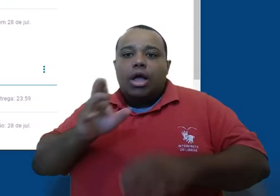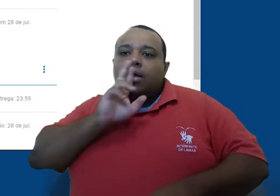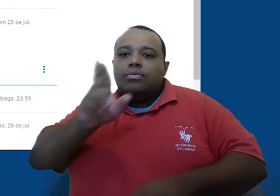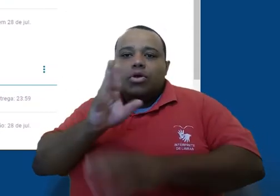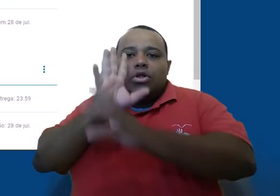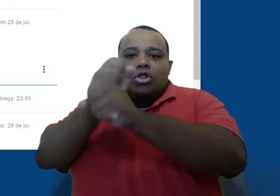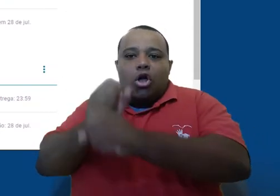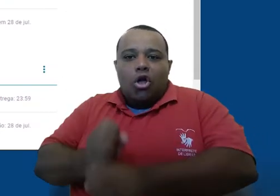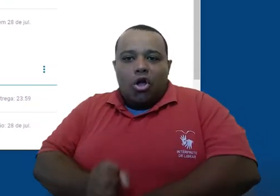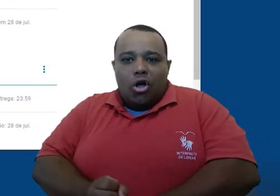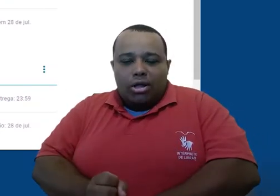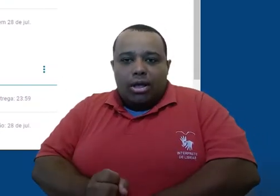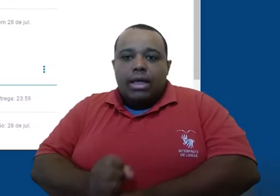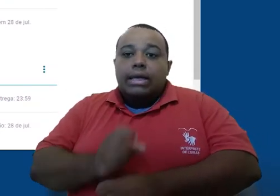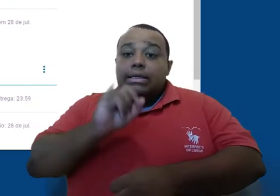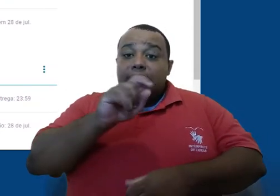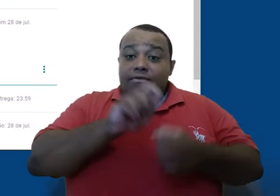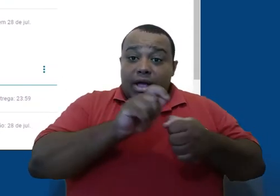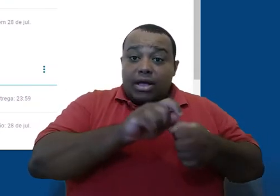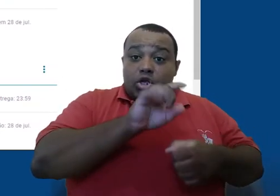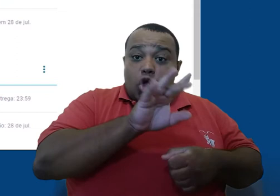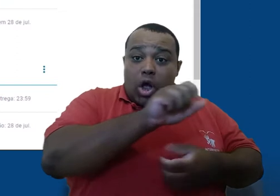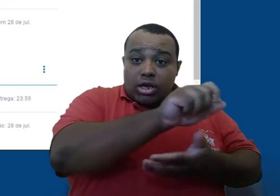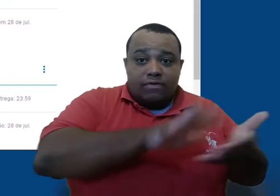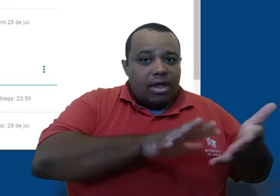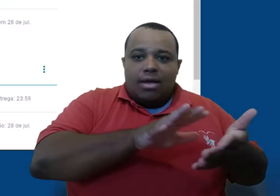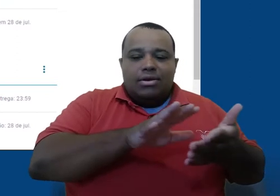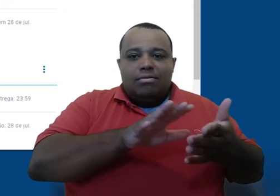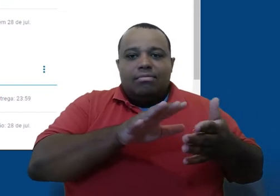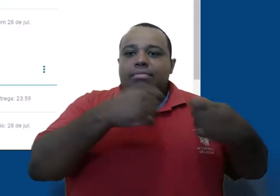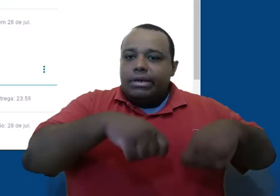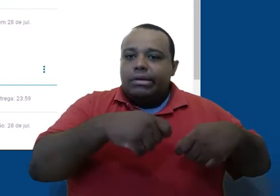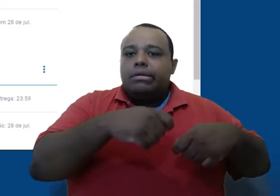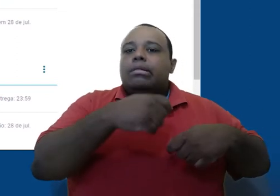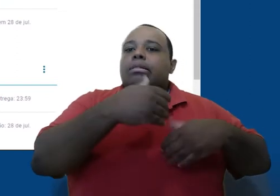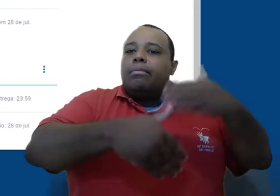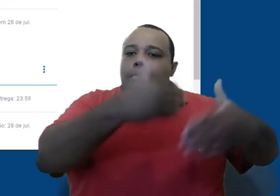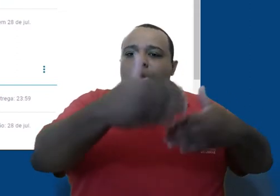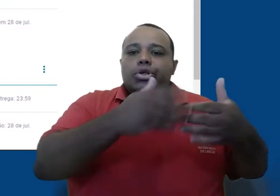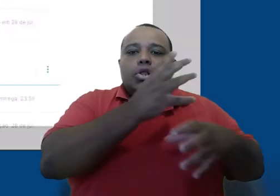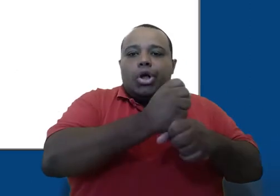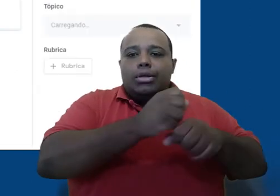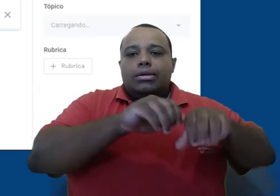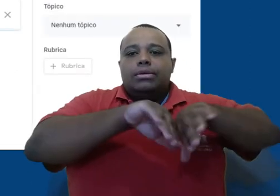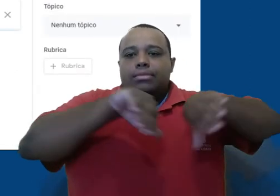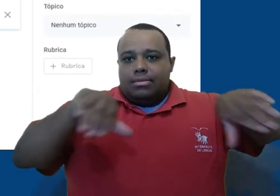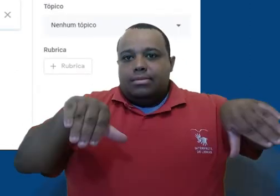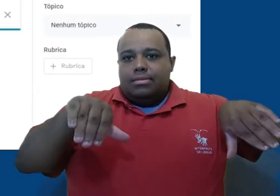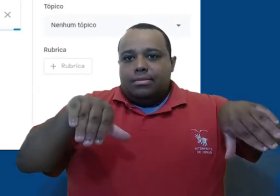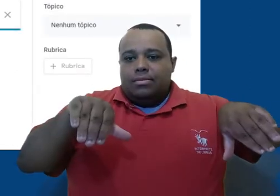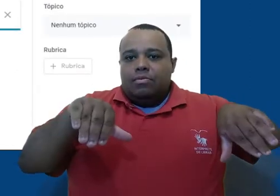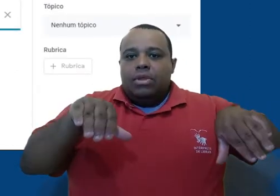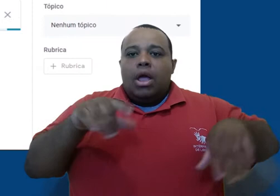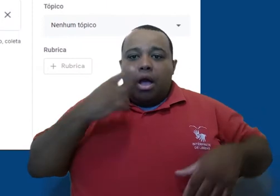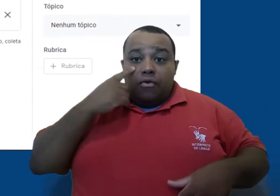clãs enquanto formulário criado na aba atividade não faz isso então se clicarmos aqui na atividade com teste é possível perceber